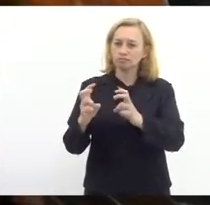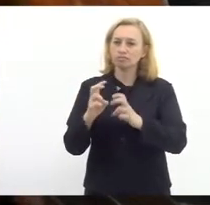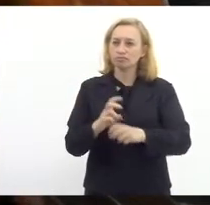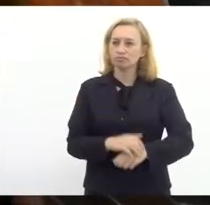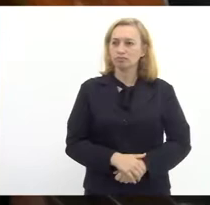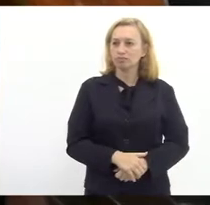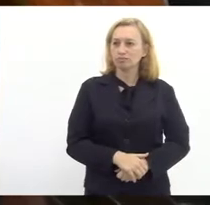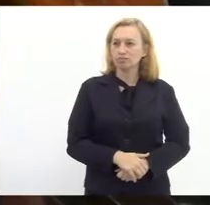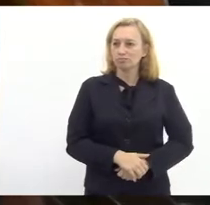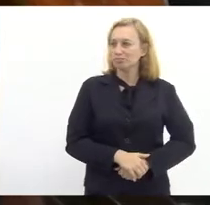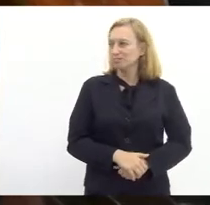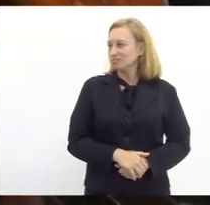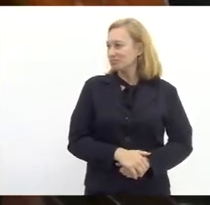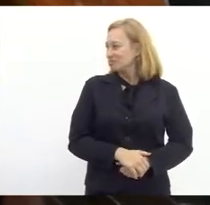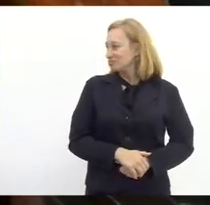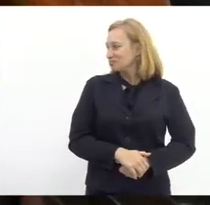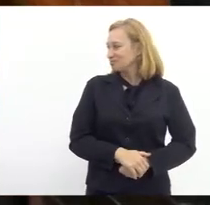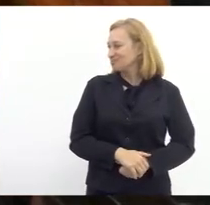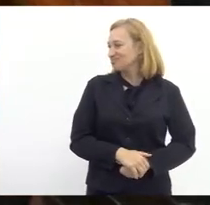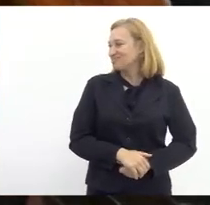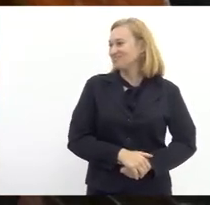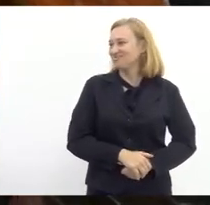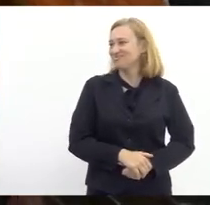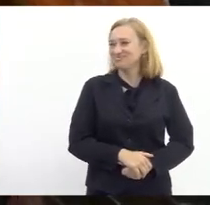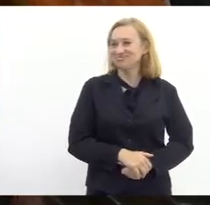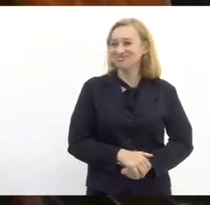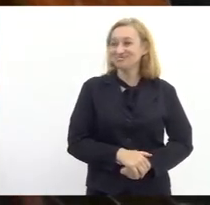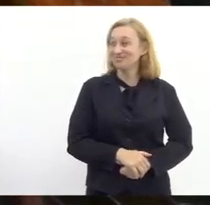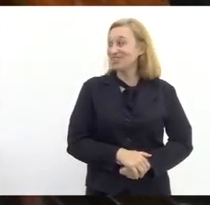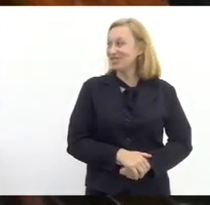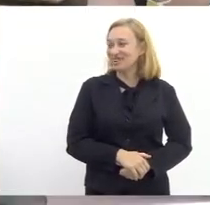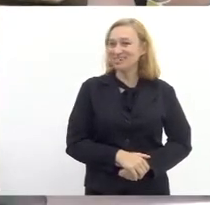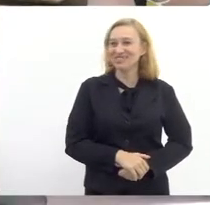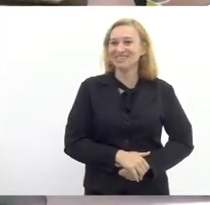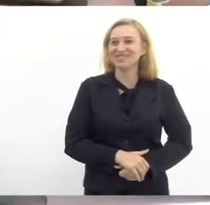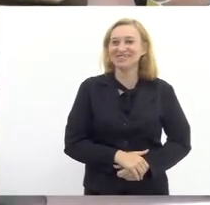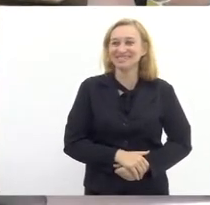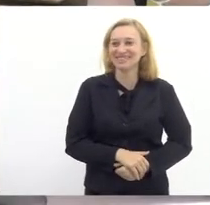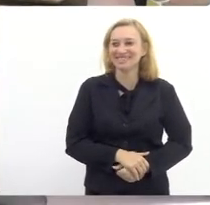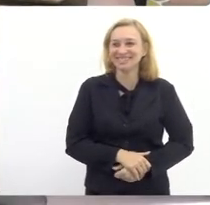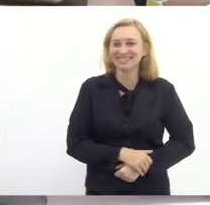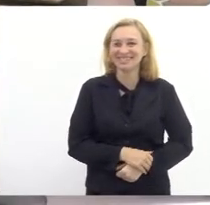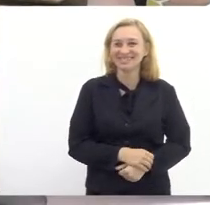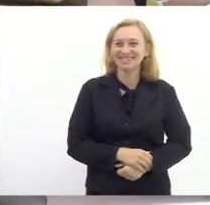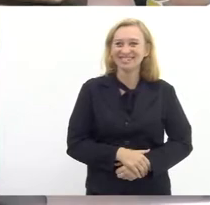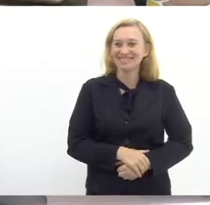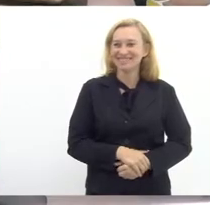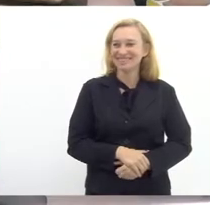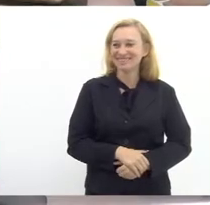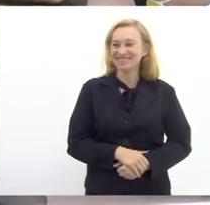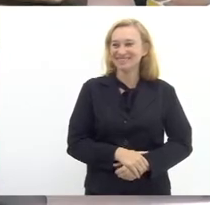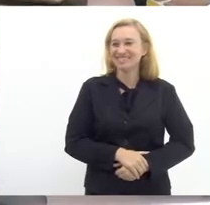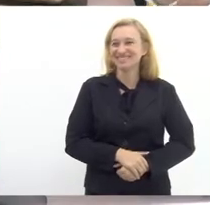agência. Da agência total. Da agência. Metrô, trem, marcas. 20 milhões no